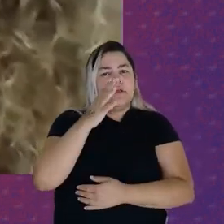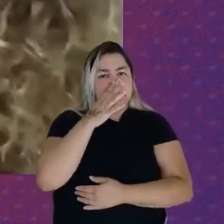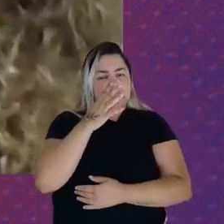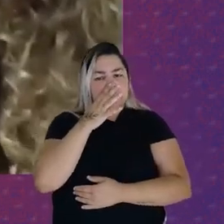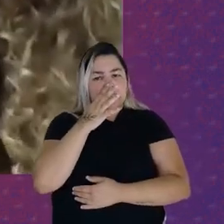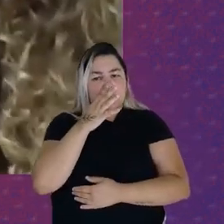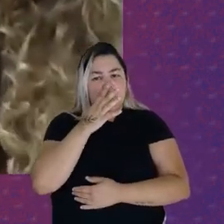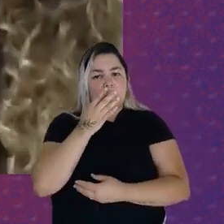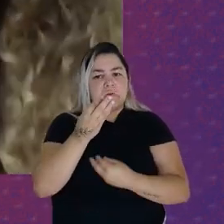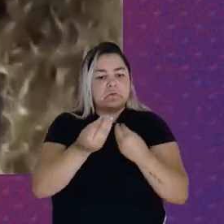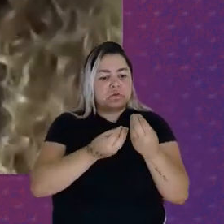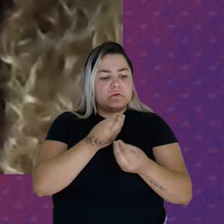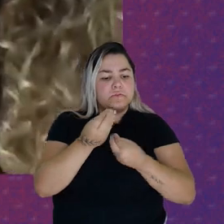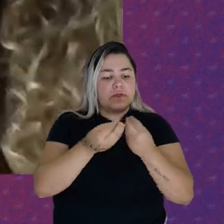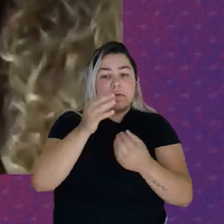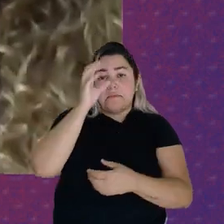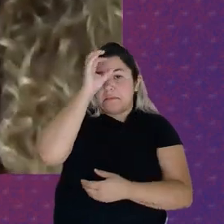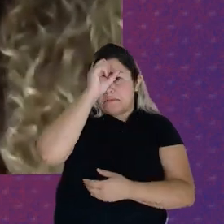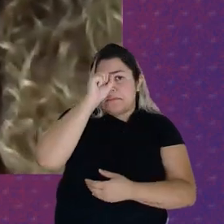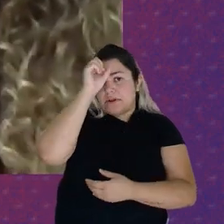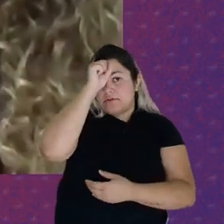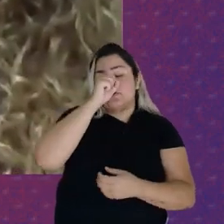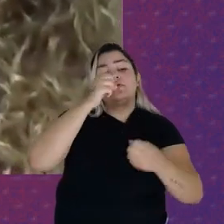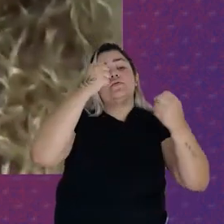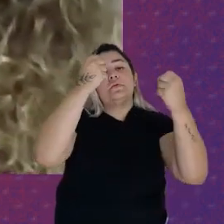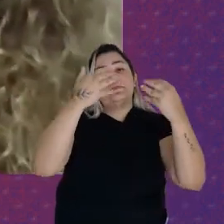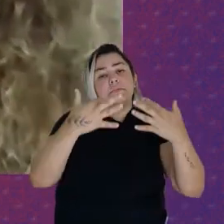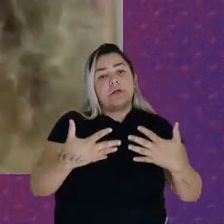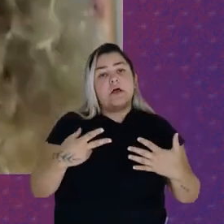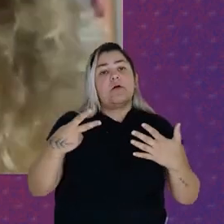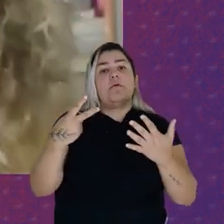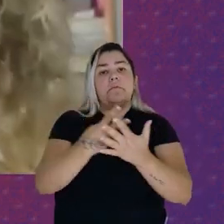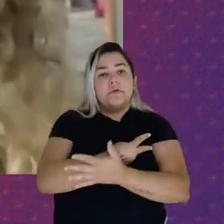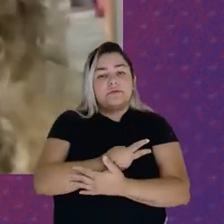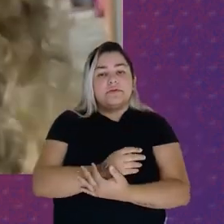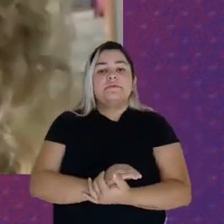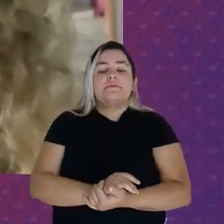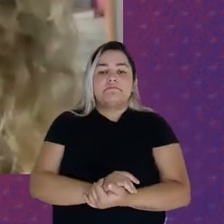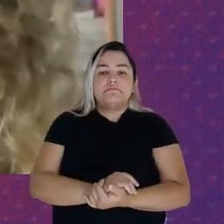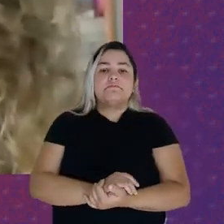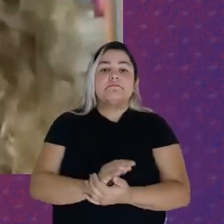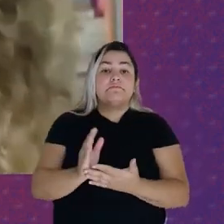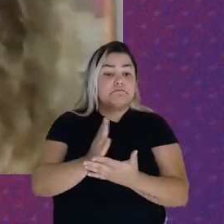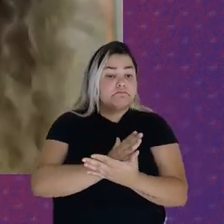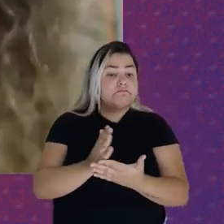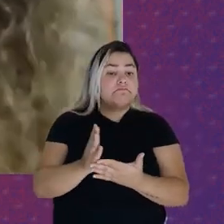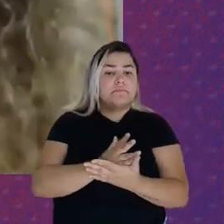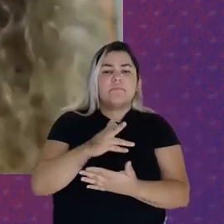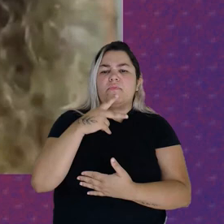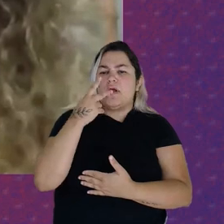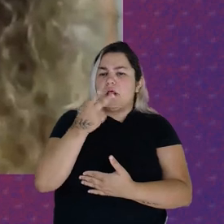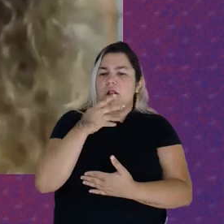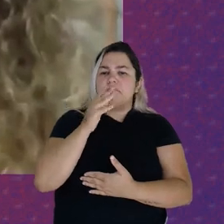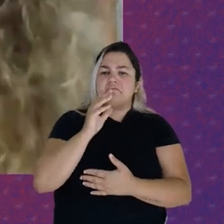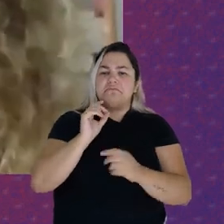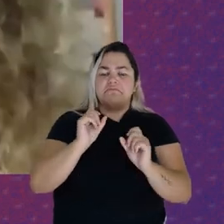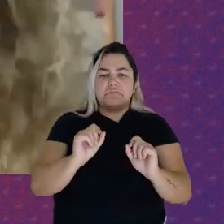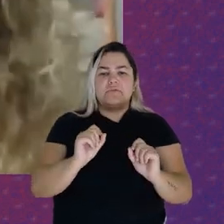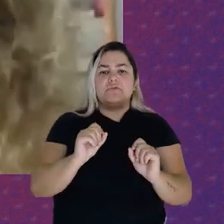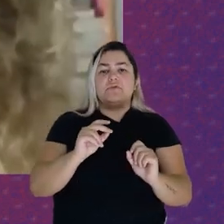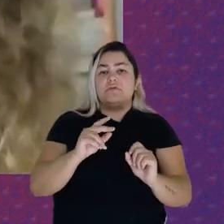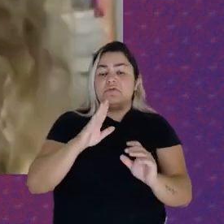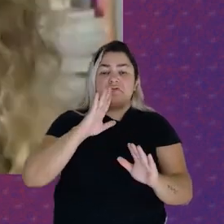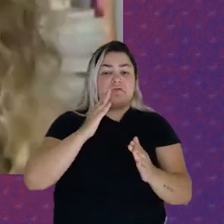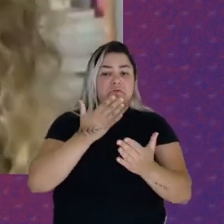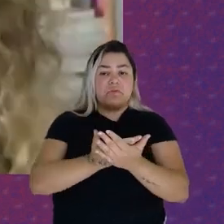Como você está aprendendo, deixa eu te explicar como é que funciona isso. Muitas vezes me criticando e descredibilizando as minhas falas pelo